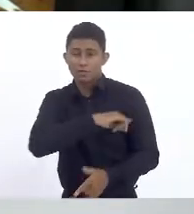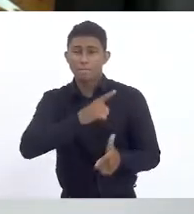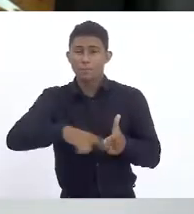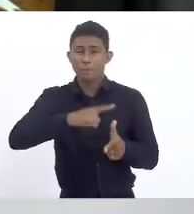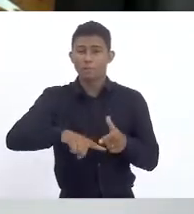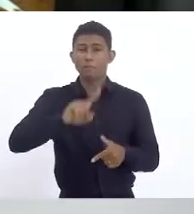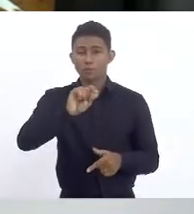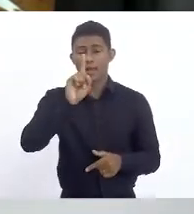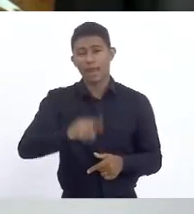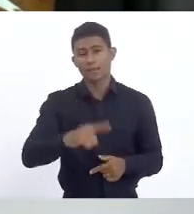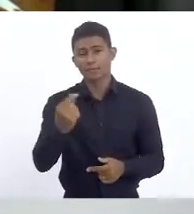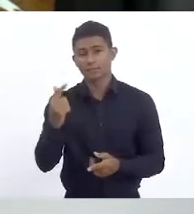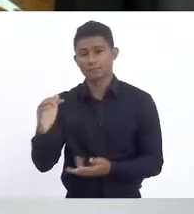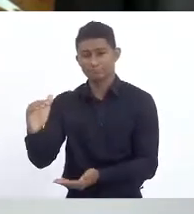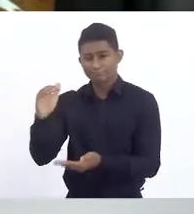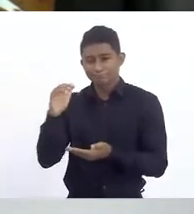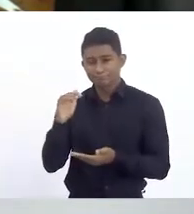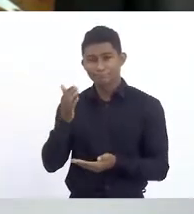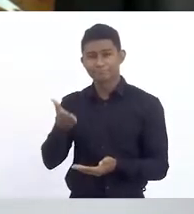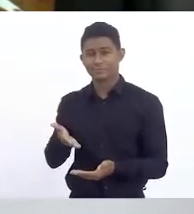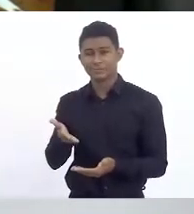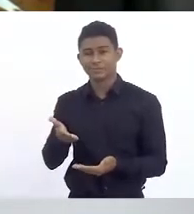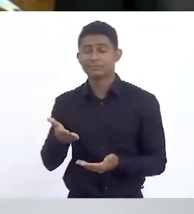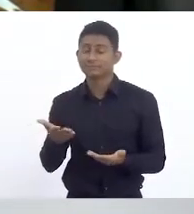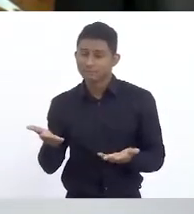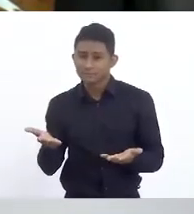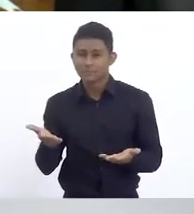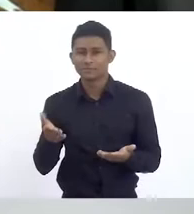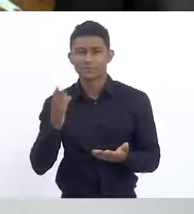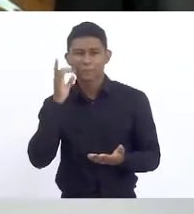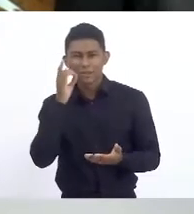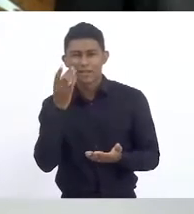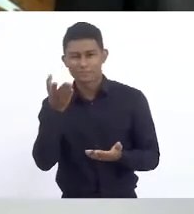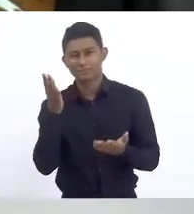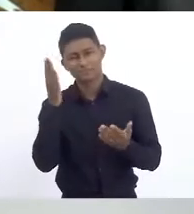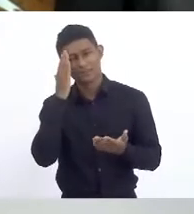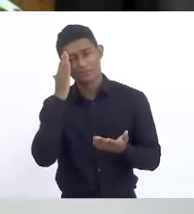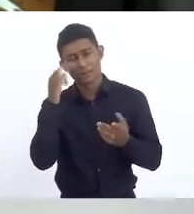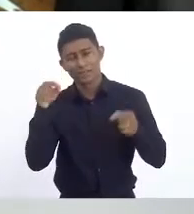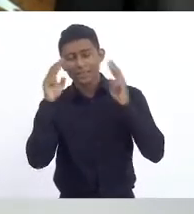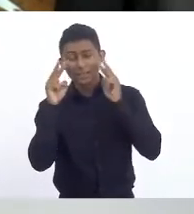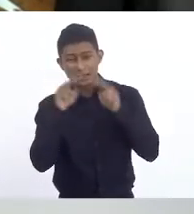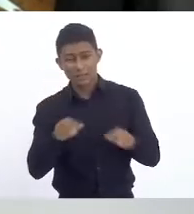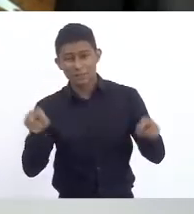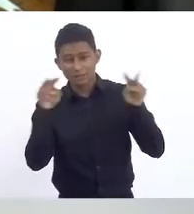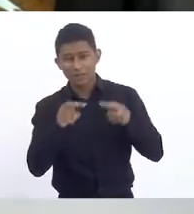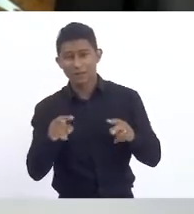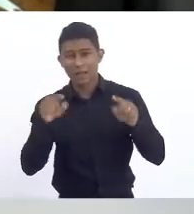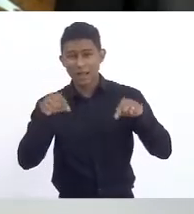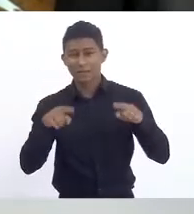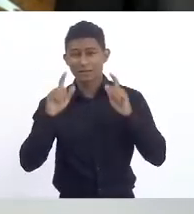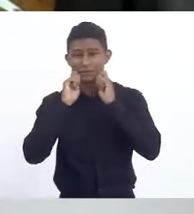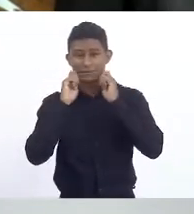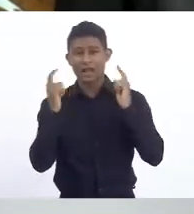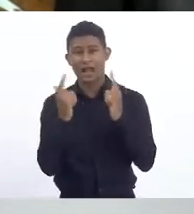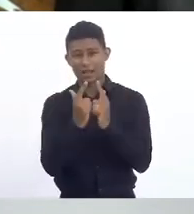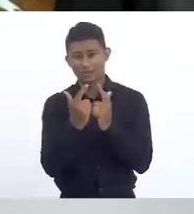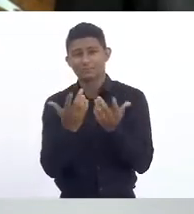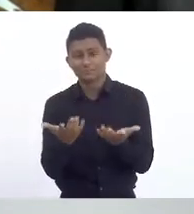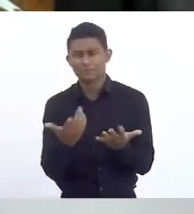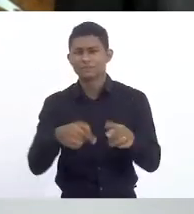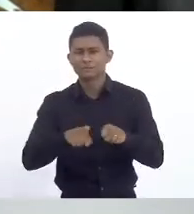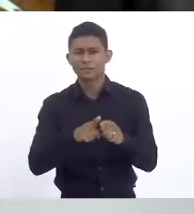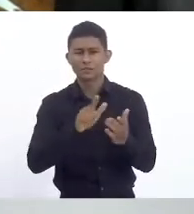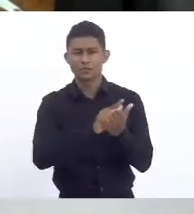receita. Esse, eu acho que é uma visão, né, deputado Luiz Paulo, hoje hegemônica aqui na casa. Aliás, até o Globo, outro dia, ele fez